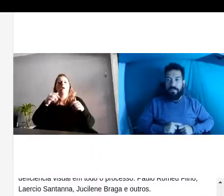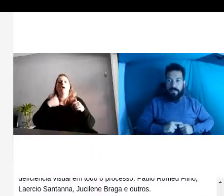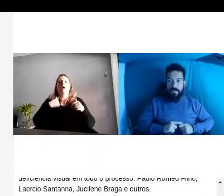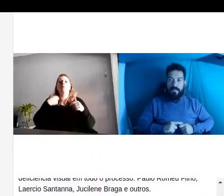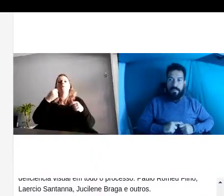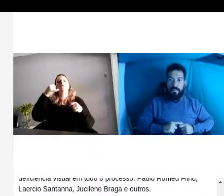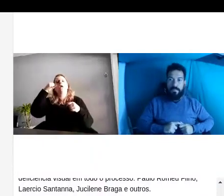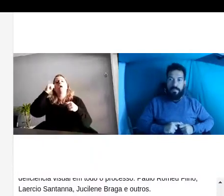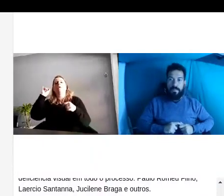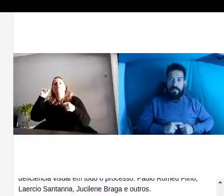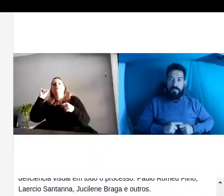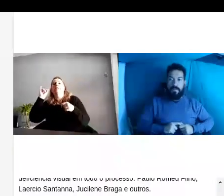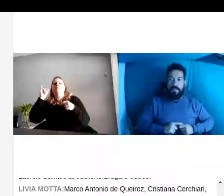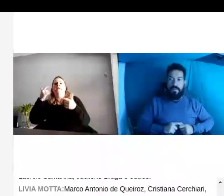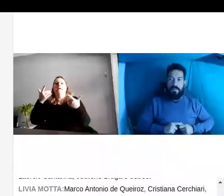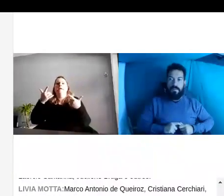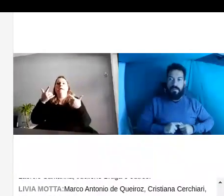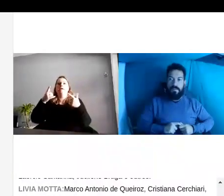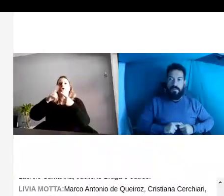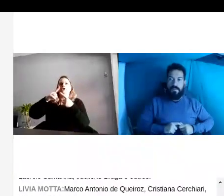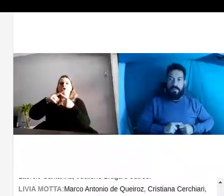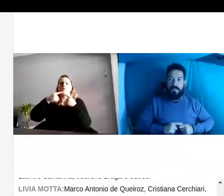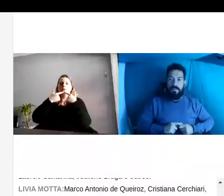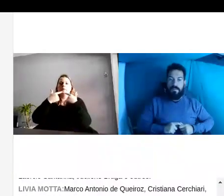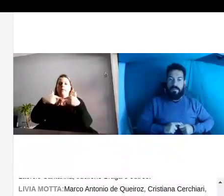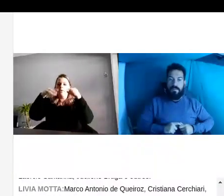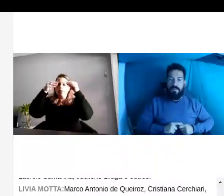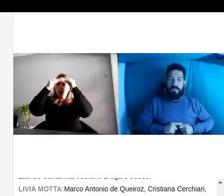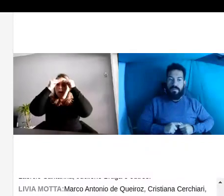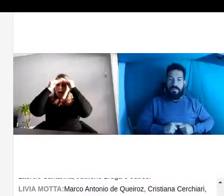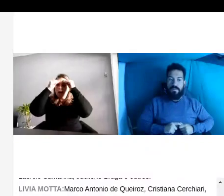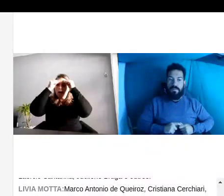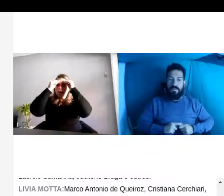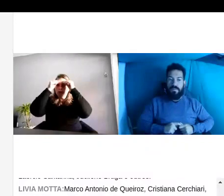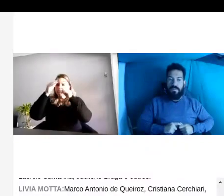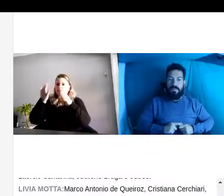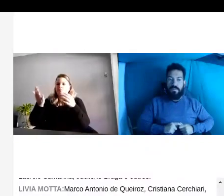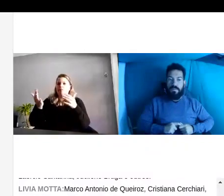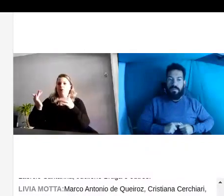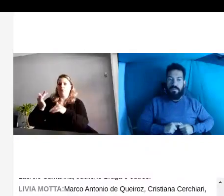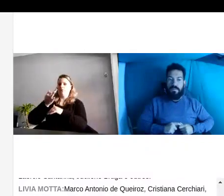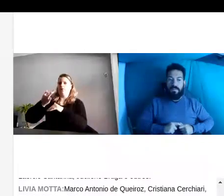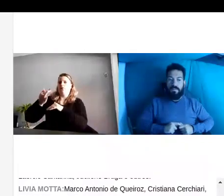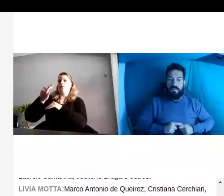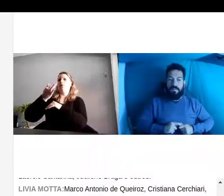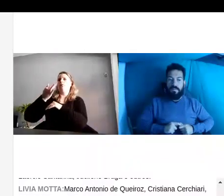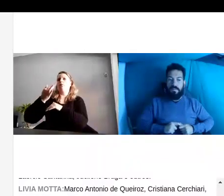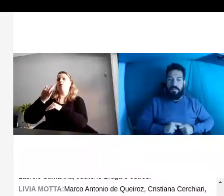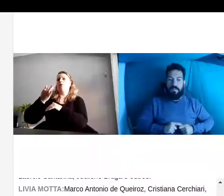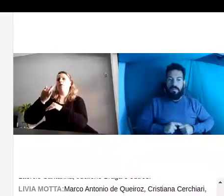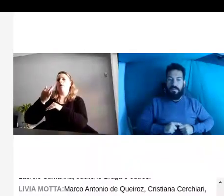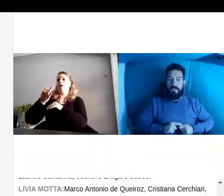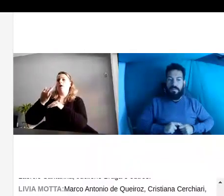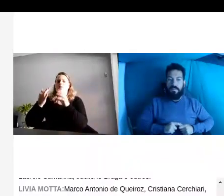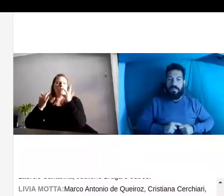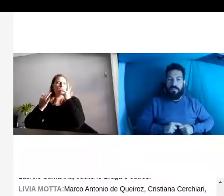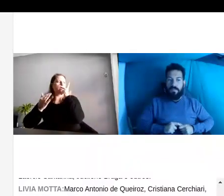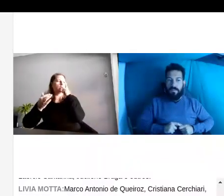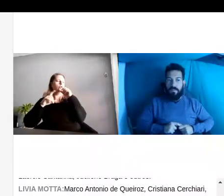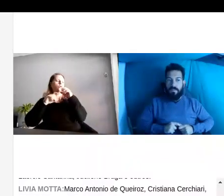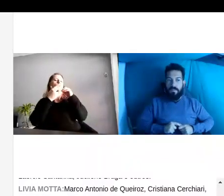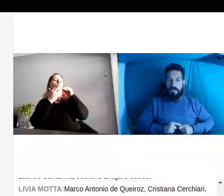muito coloquial e também não posso usar uma linguagem muito rebuscada. Como chamar um